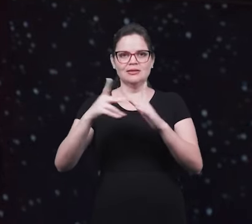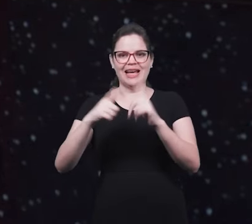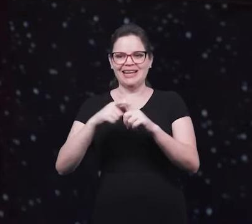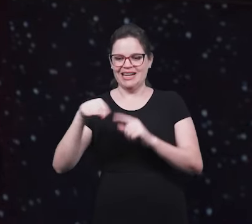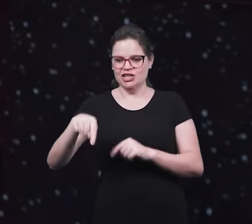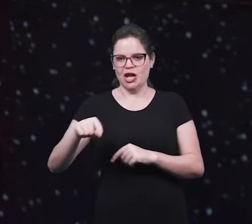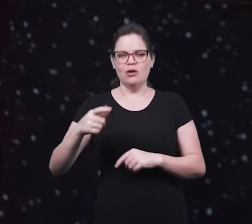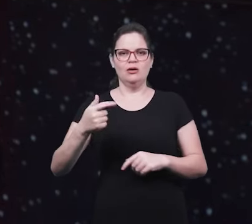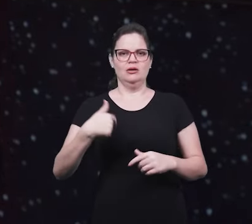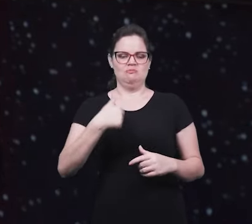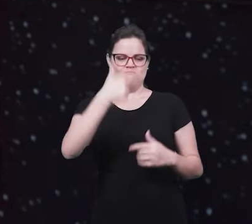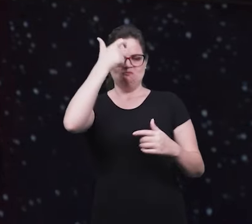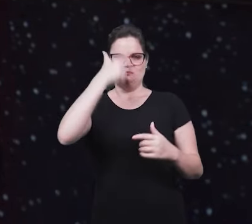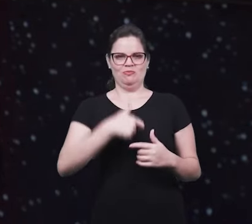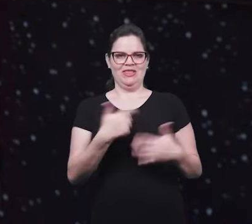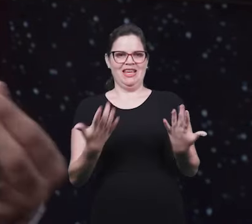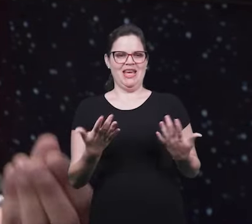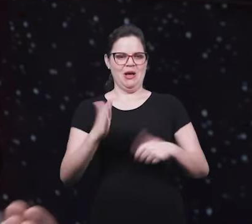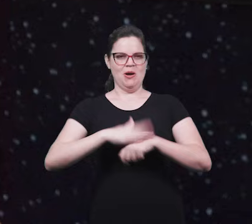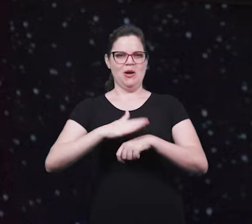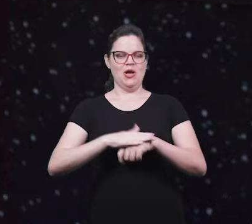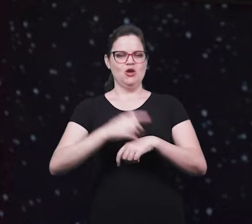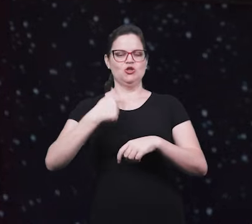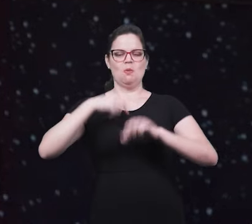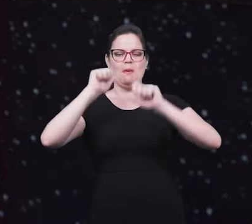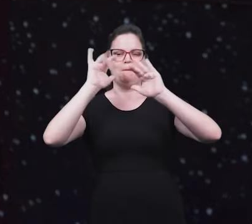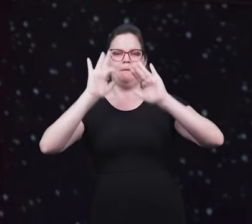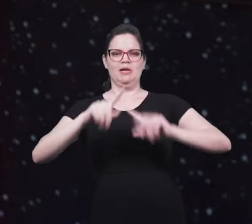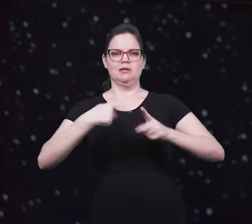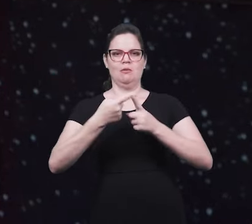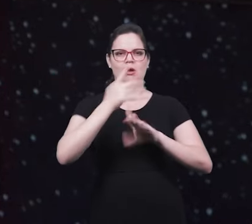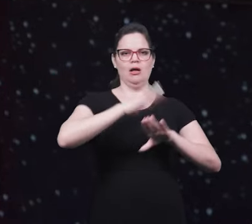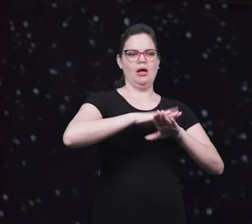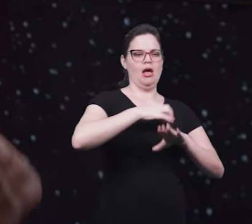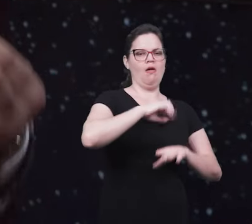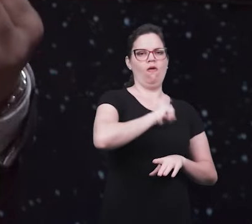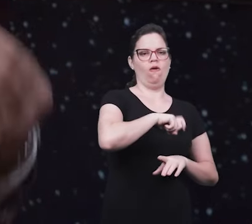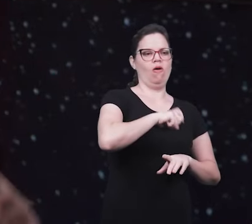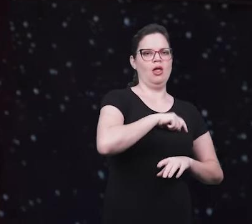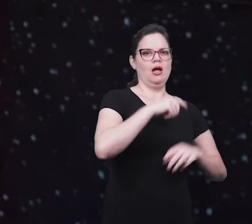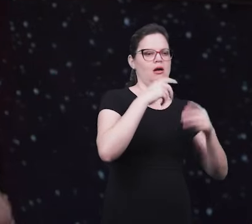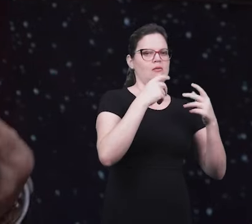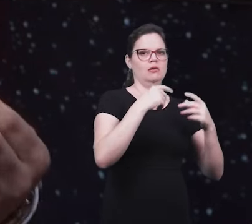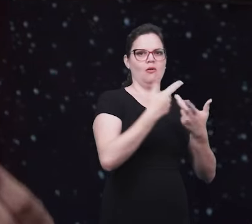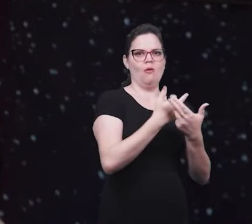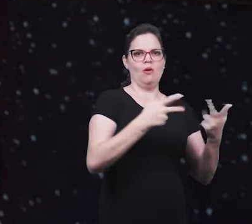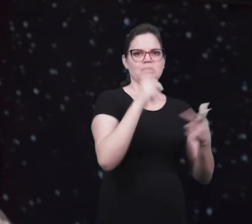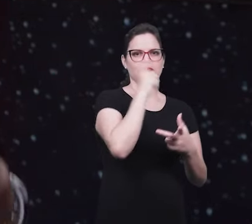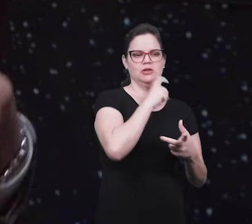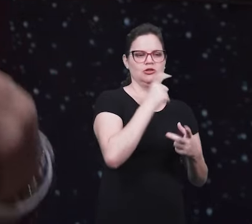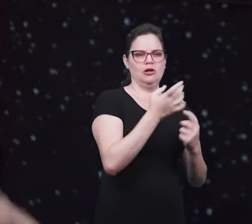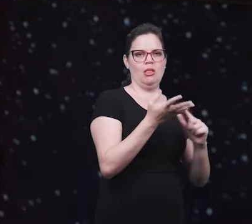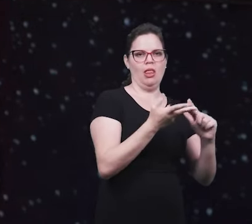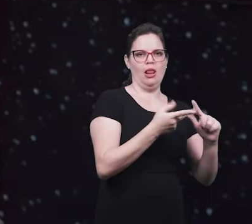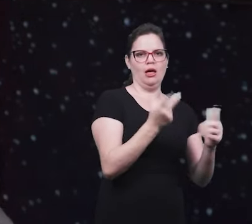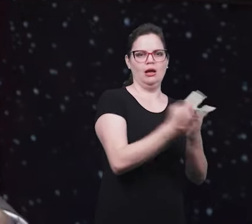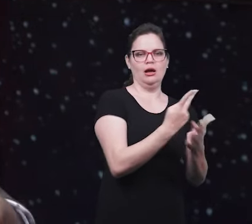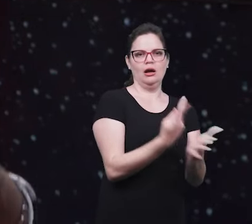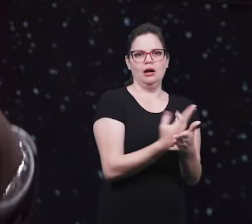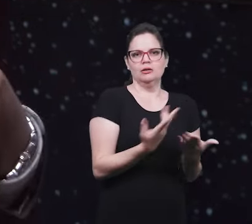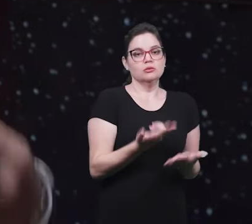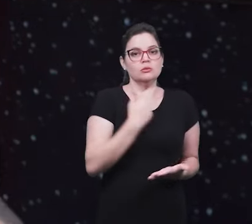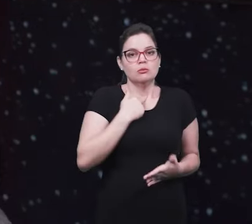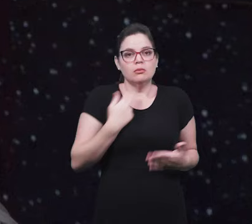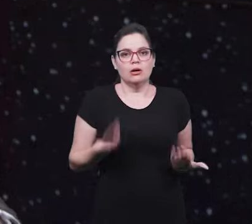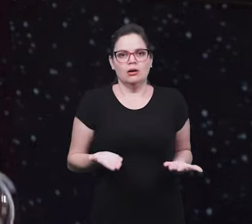mesma fonte jorrar água doce e água amarga. Muito não bom. Pode. Porque a fonte do Espírito é água doce, é verdade,